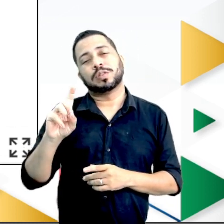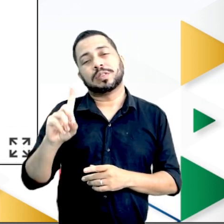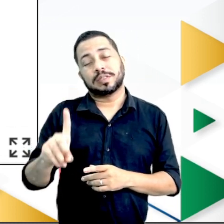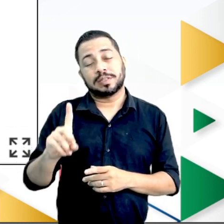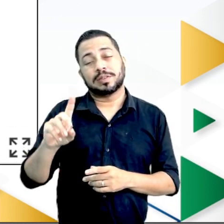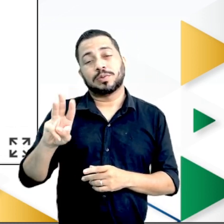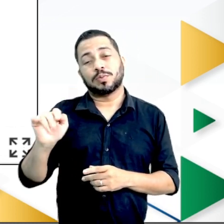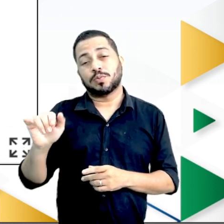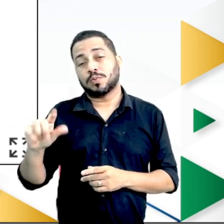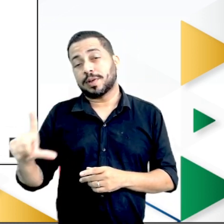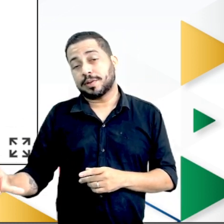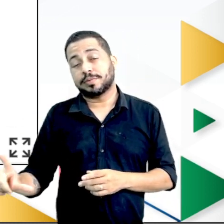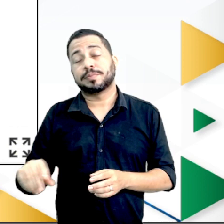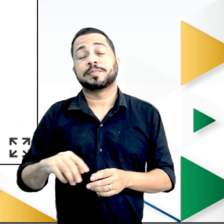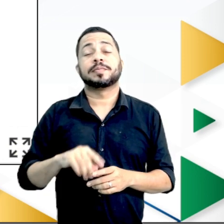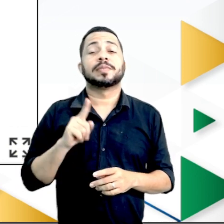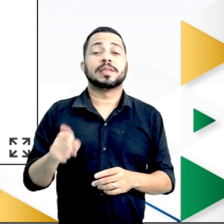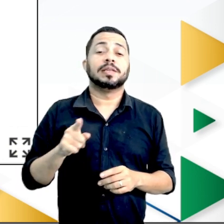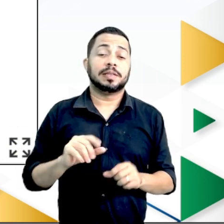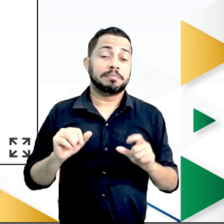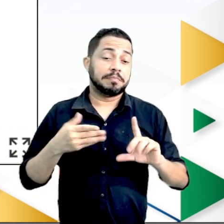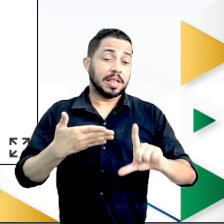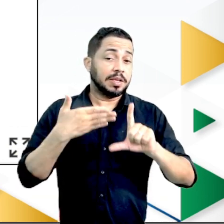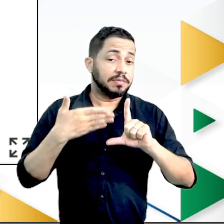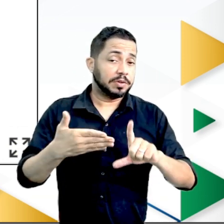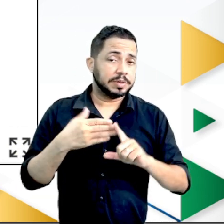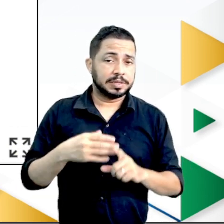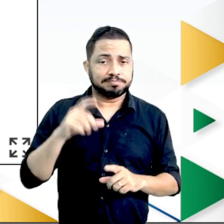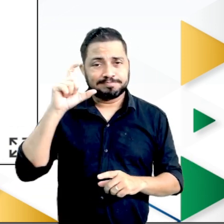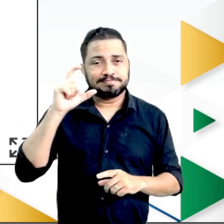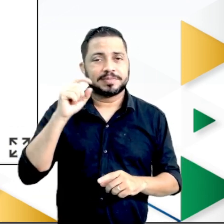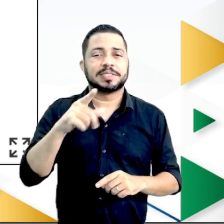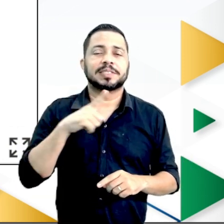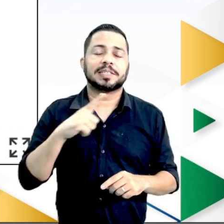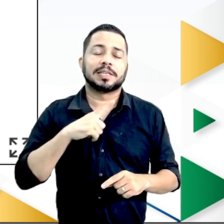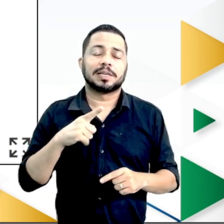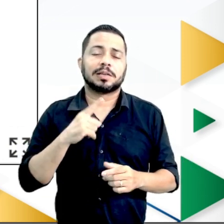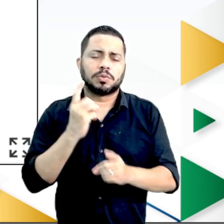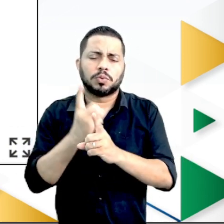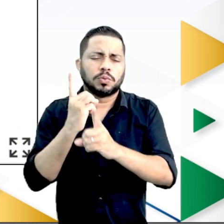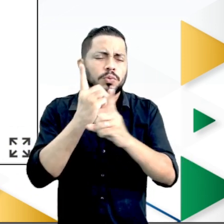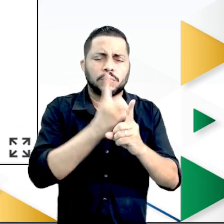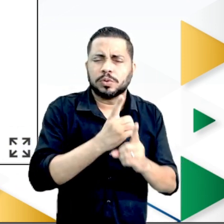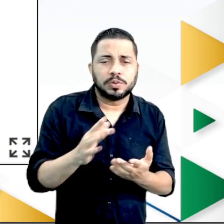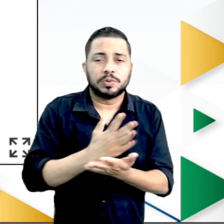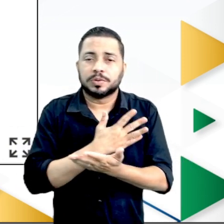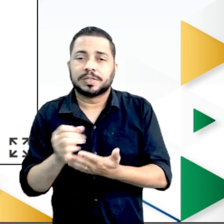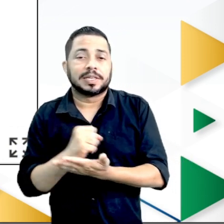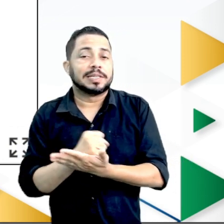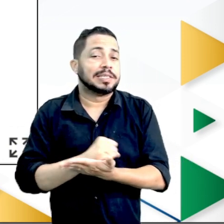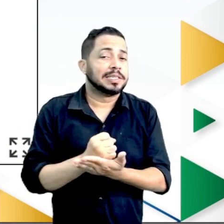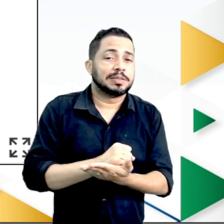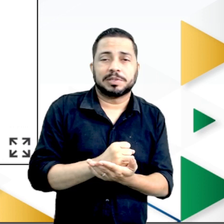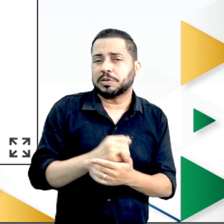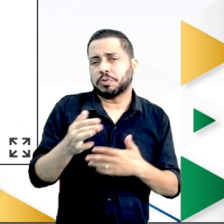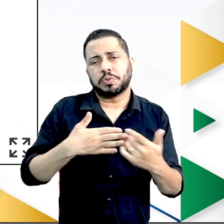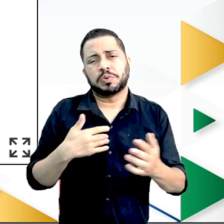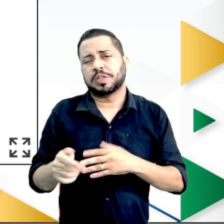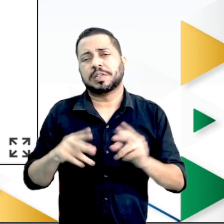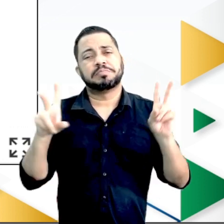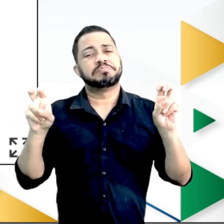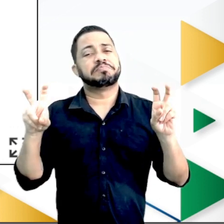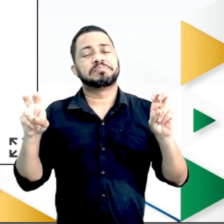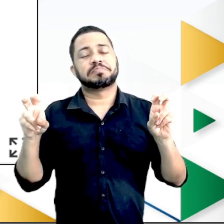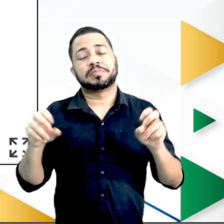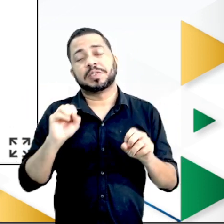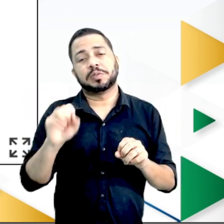essa plataforma é interessante. No WordWall você encontra qualquer game para qualquer assunto de matemática. É